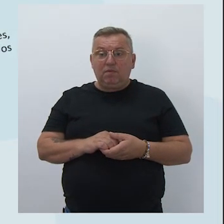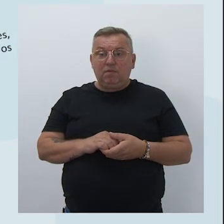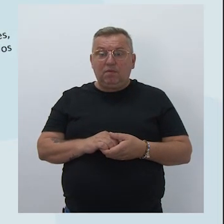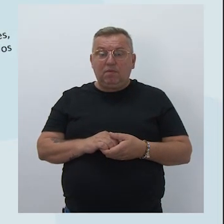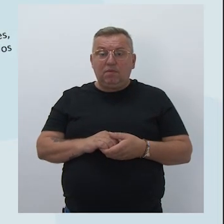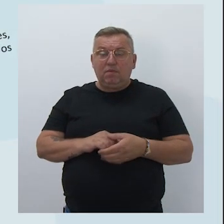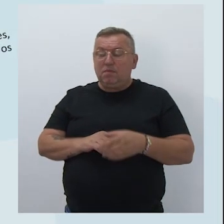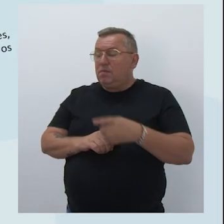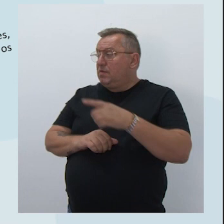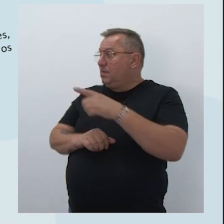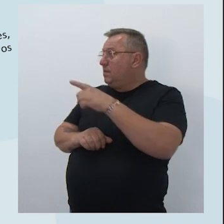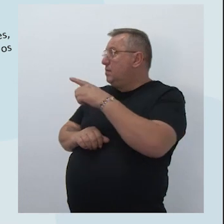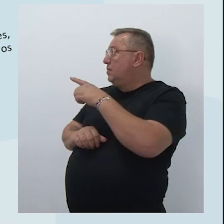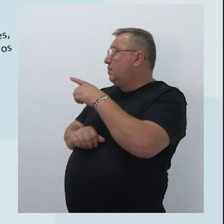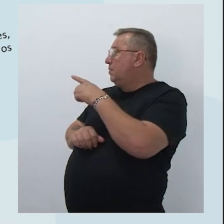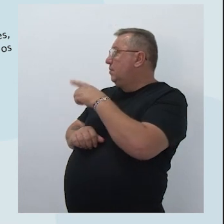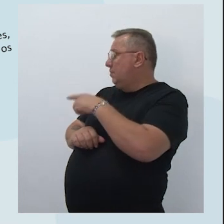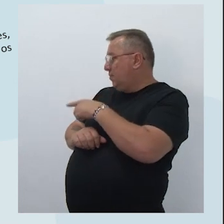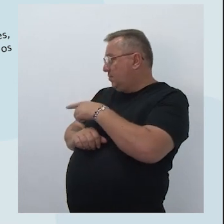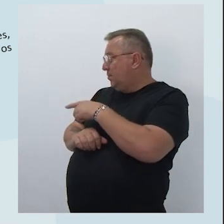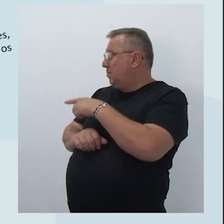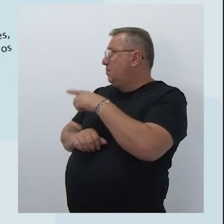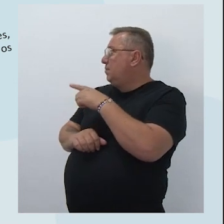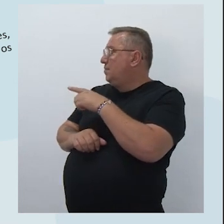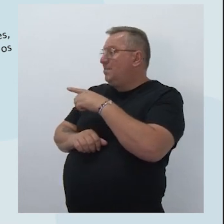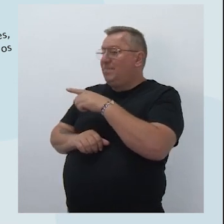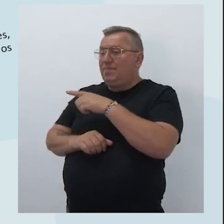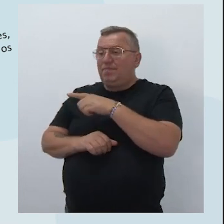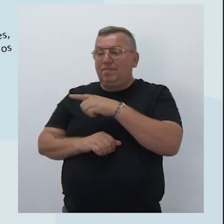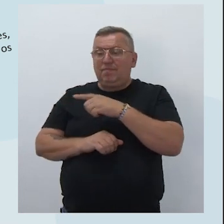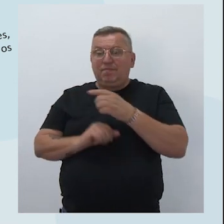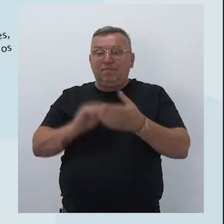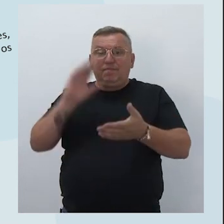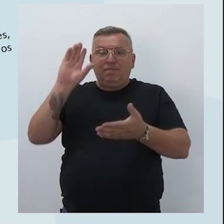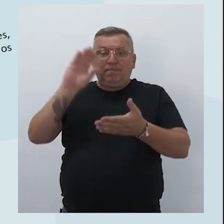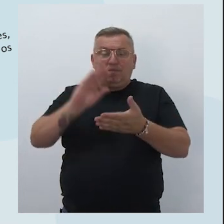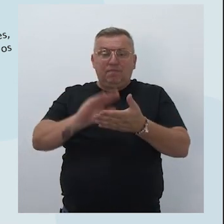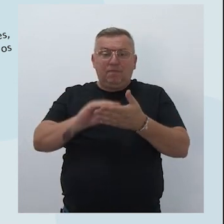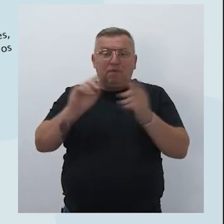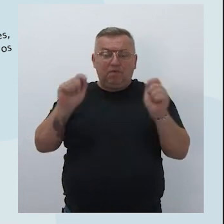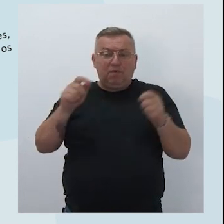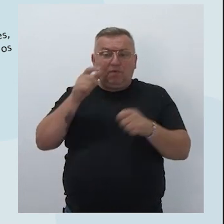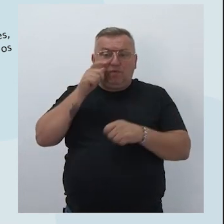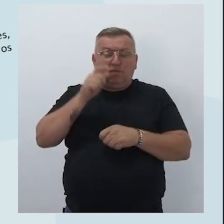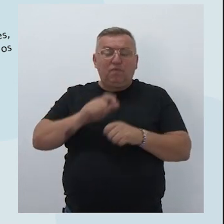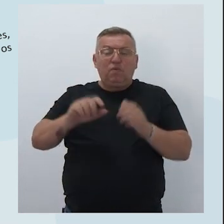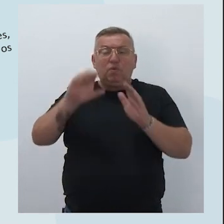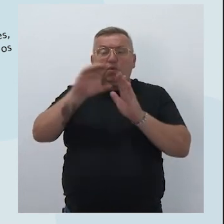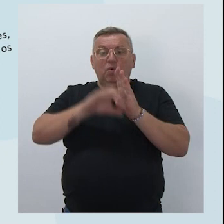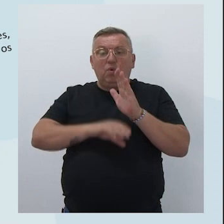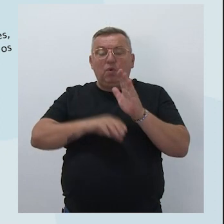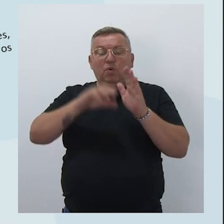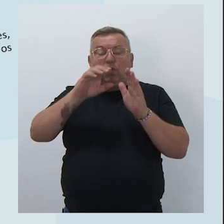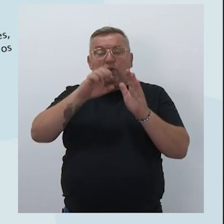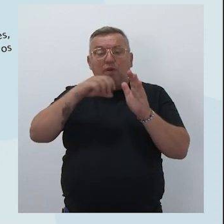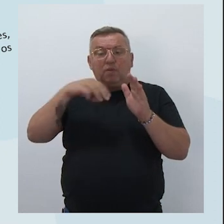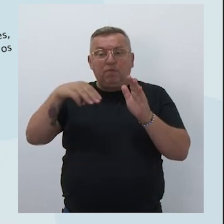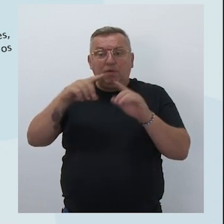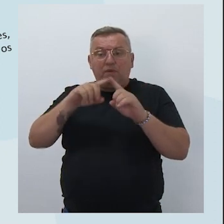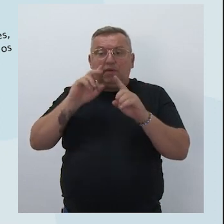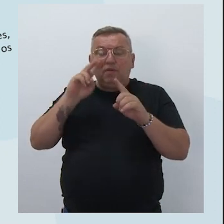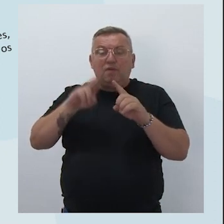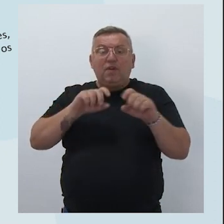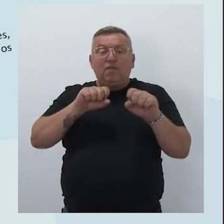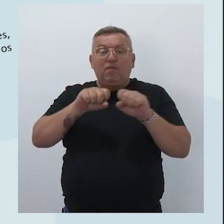no slide 33 tem um resumo, né, que vocês podem entender o que o currículo médio ele deve considerar a